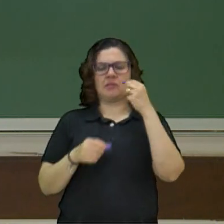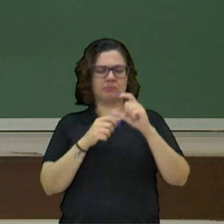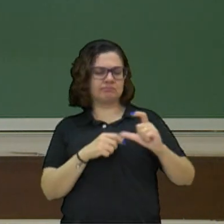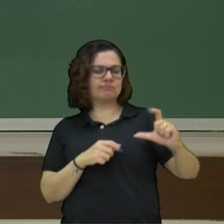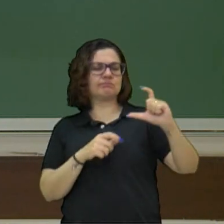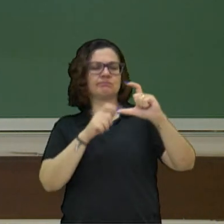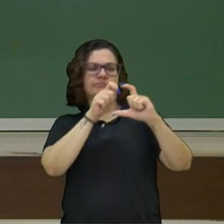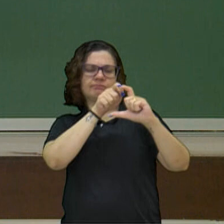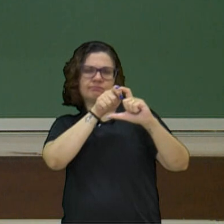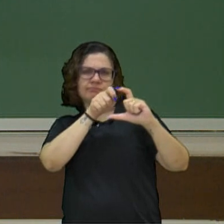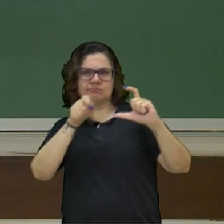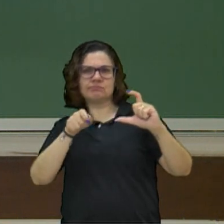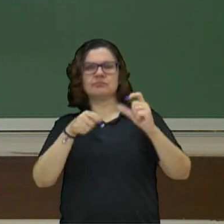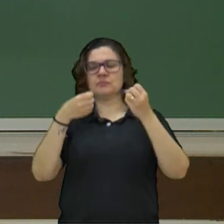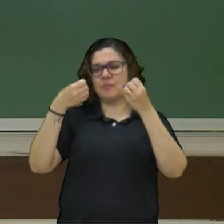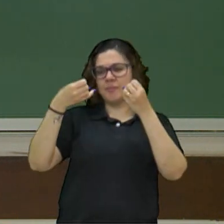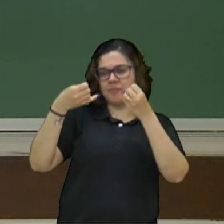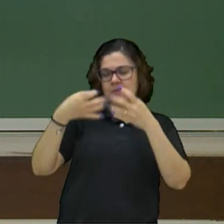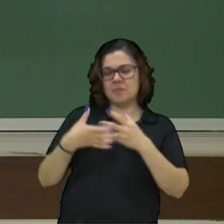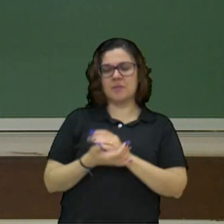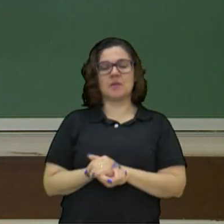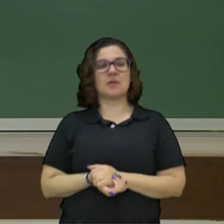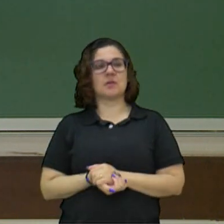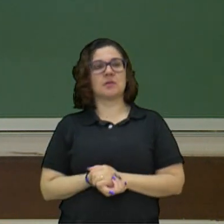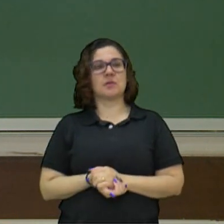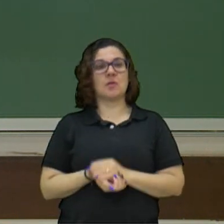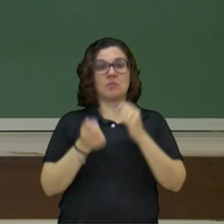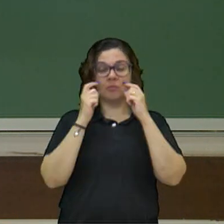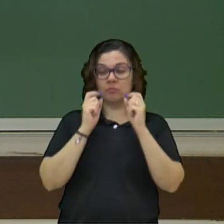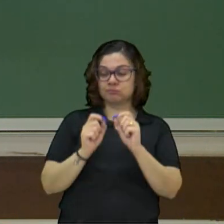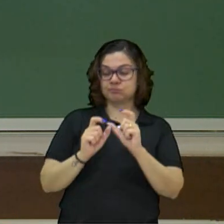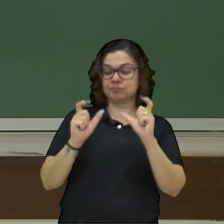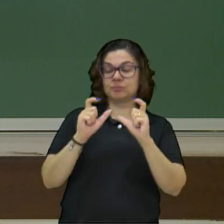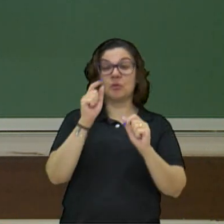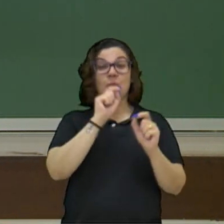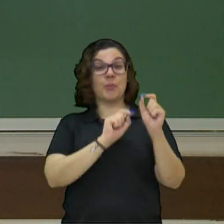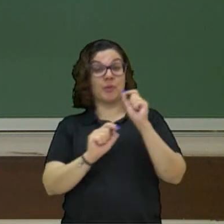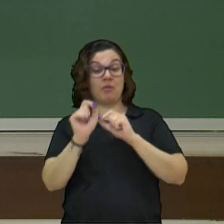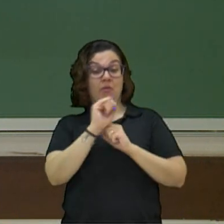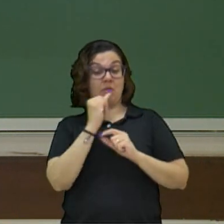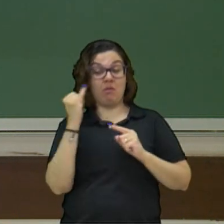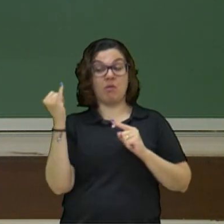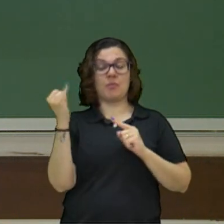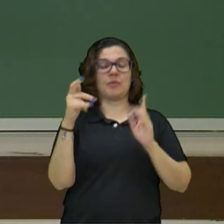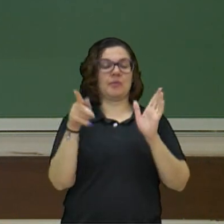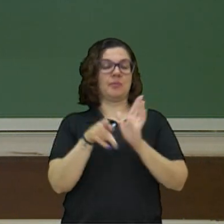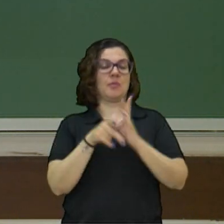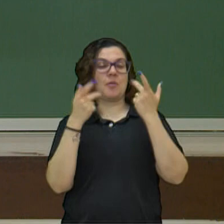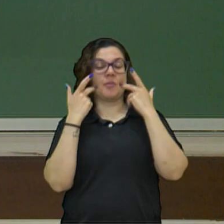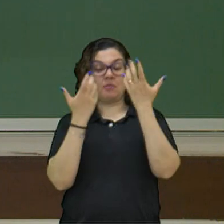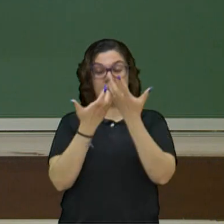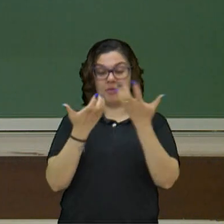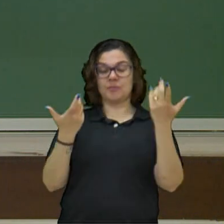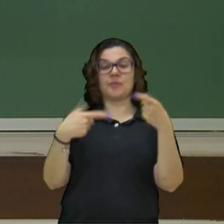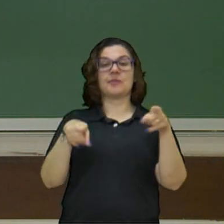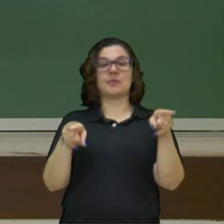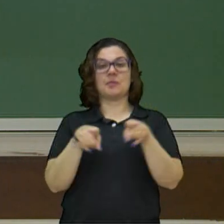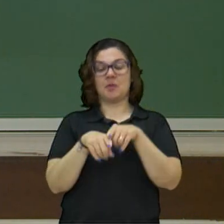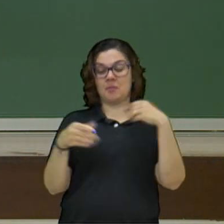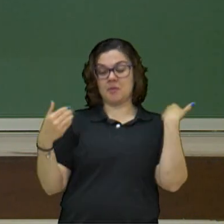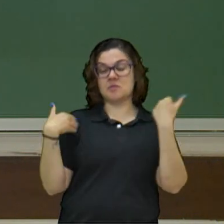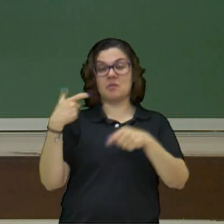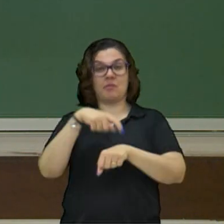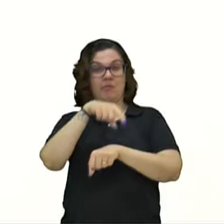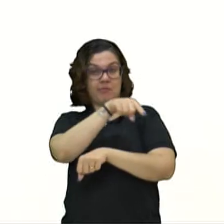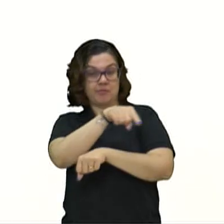parágrafo né é fazendo é destacando essa importância dos recursos naturais e o turismo beleza